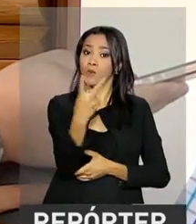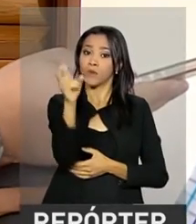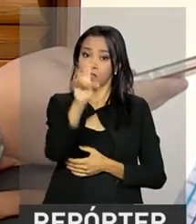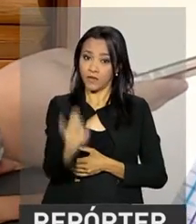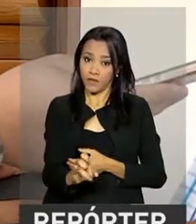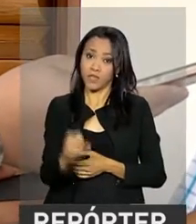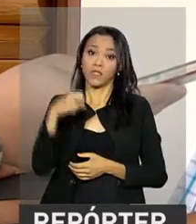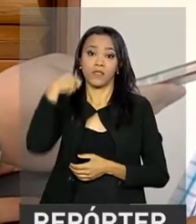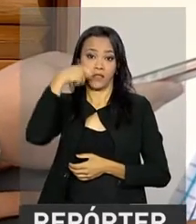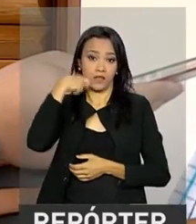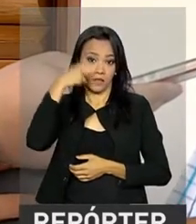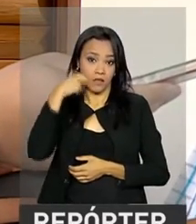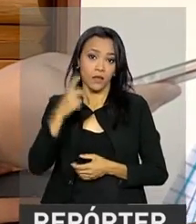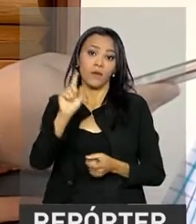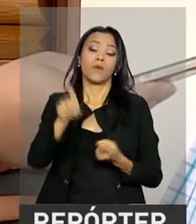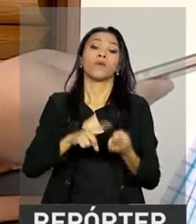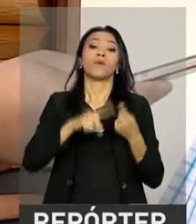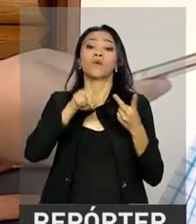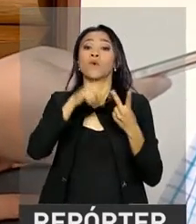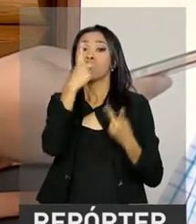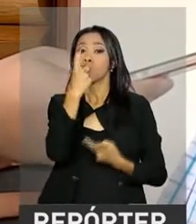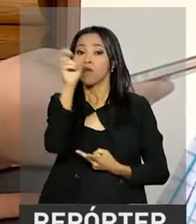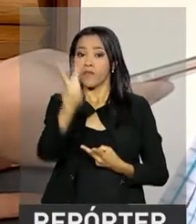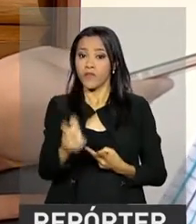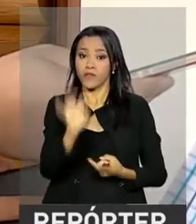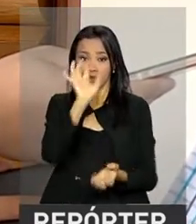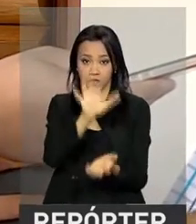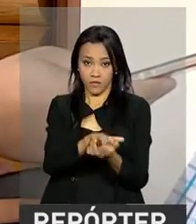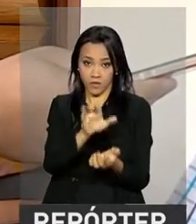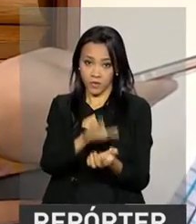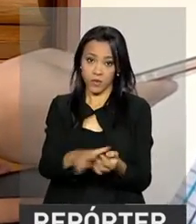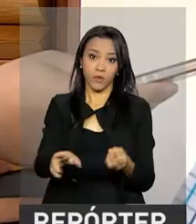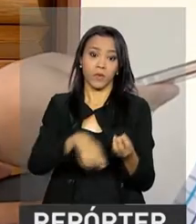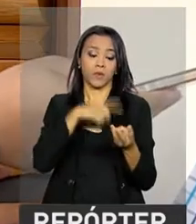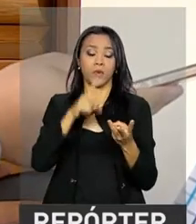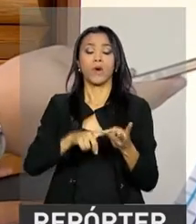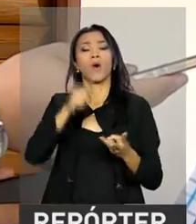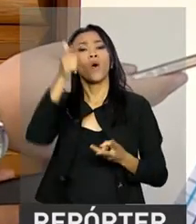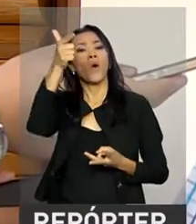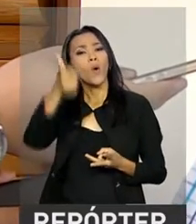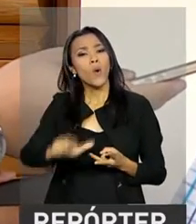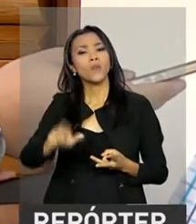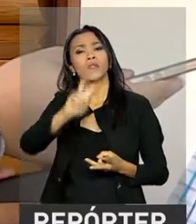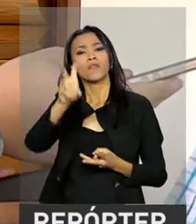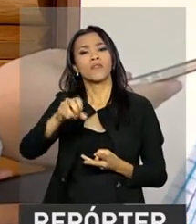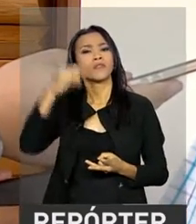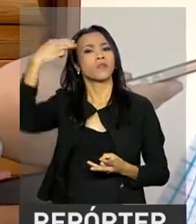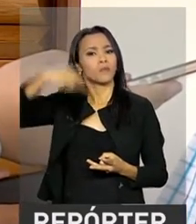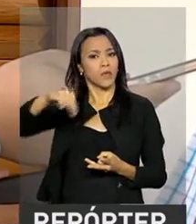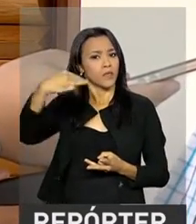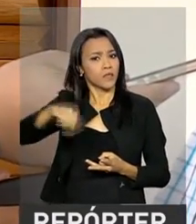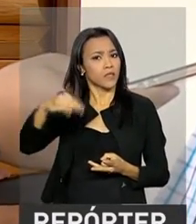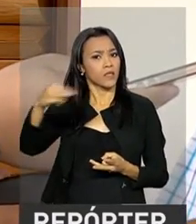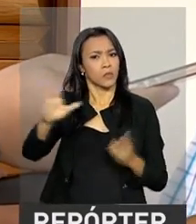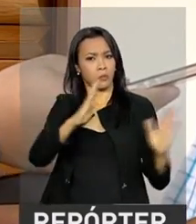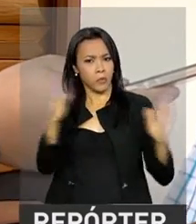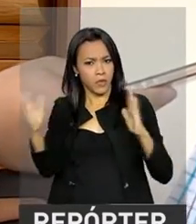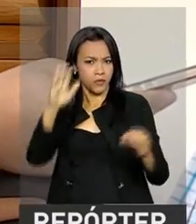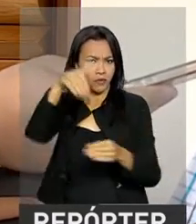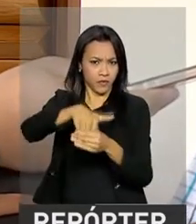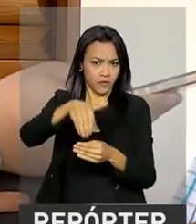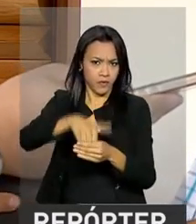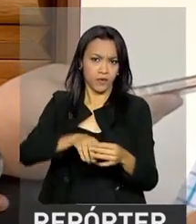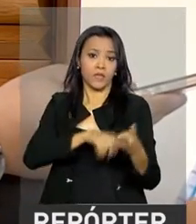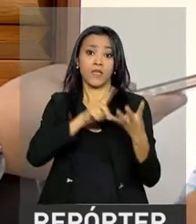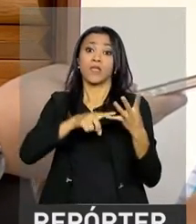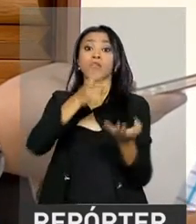grande do norte por uma vez em pernambuco por uma outra vez no maranhão durante as eleições e estamos fazendo